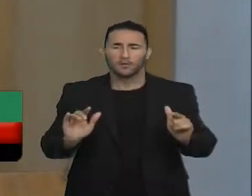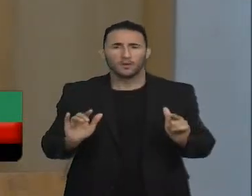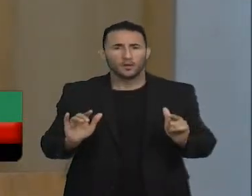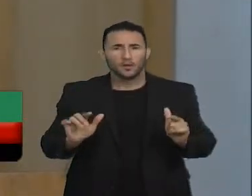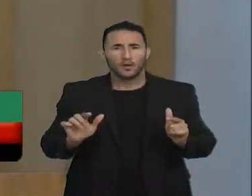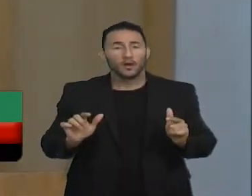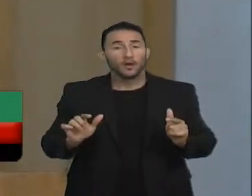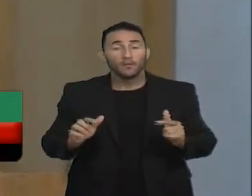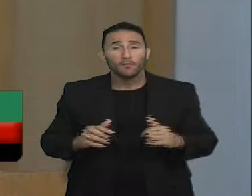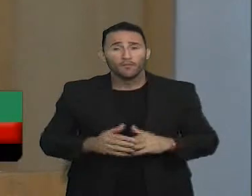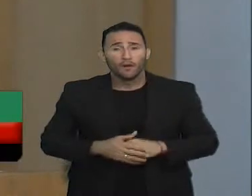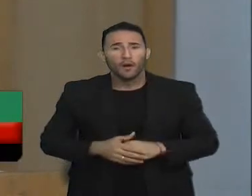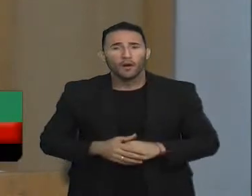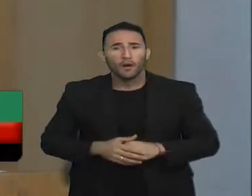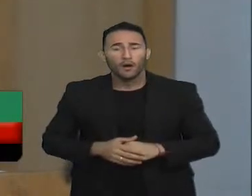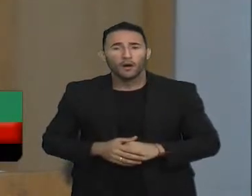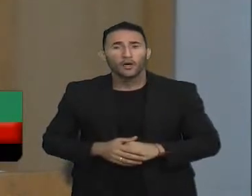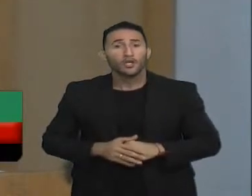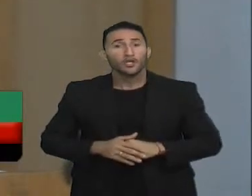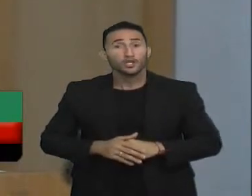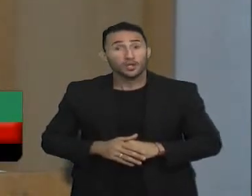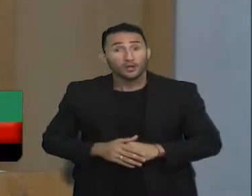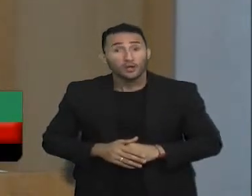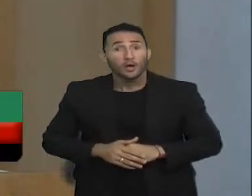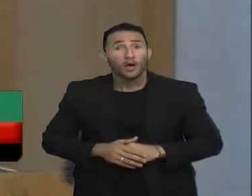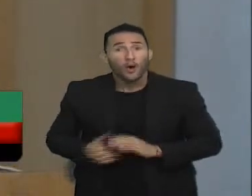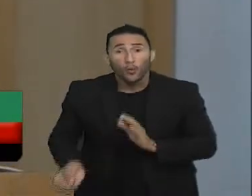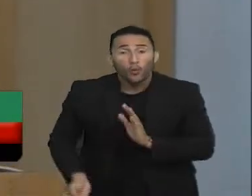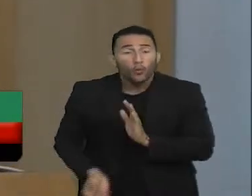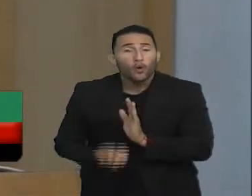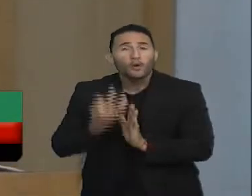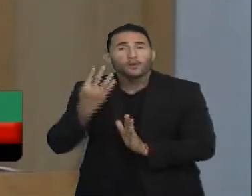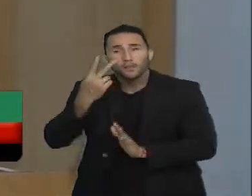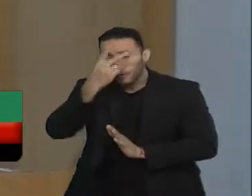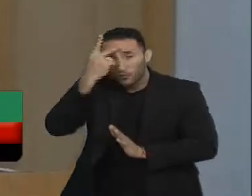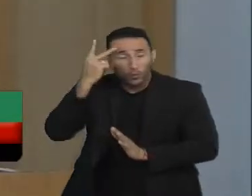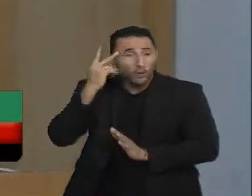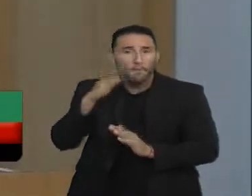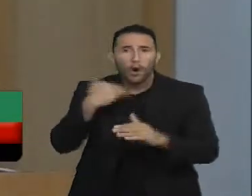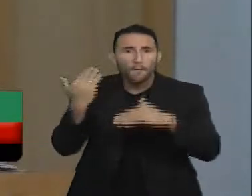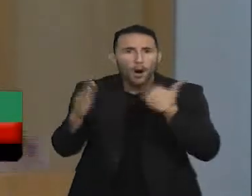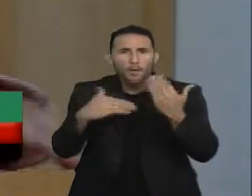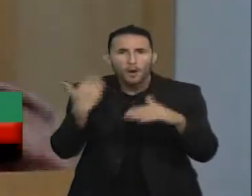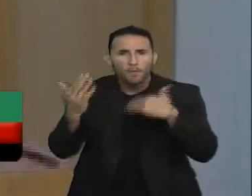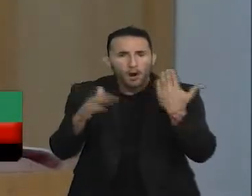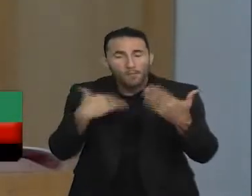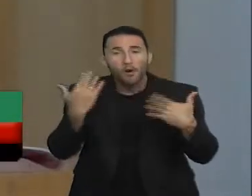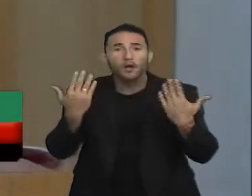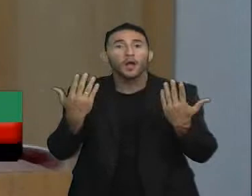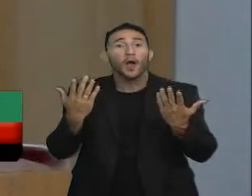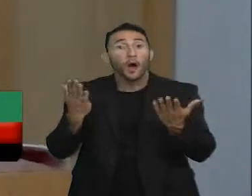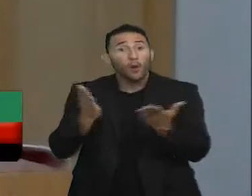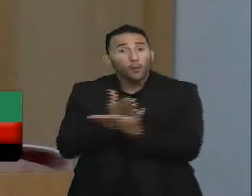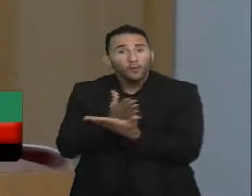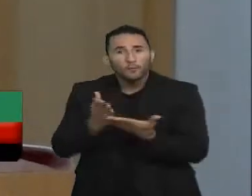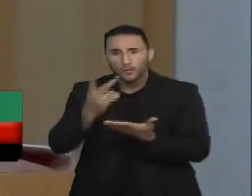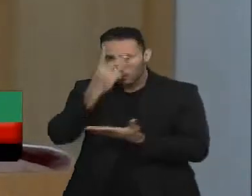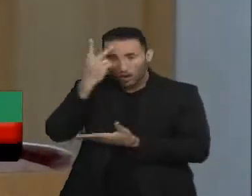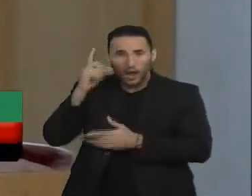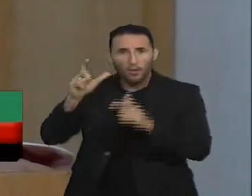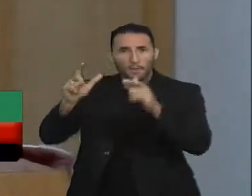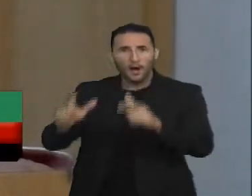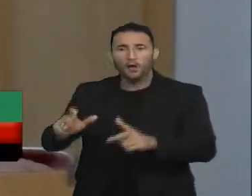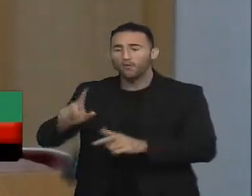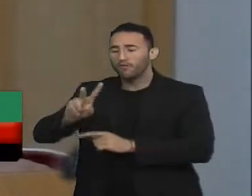Onde chegou uma morte a matar, e quantos? Nós tivemos aqui esse ano, na Vila Menck, onde o vereador Batista